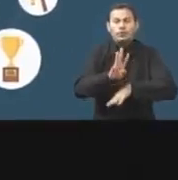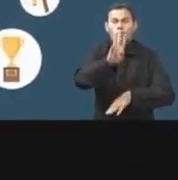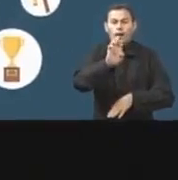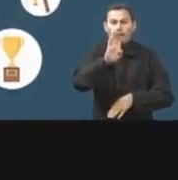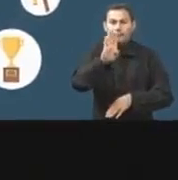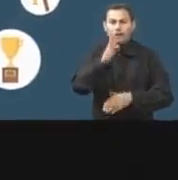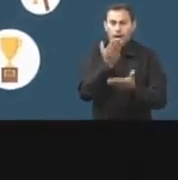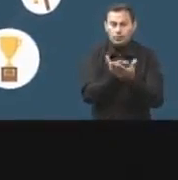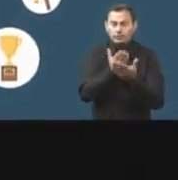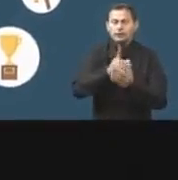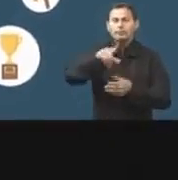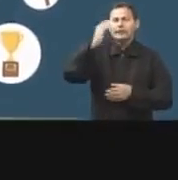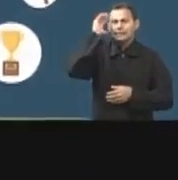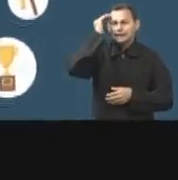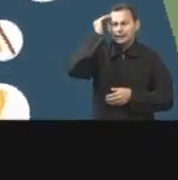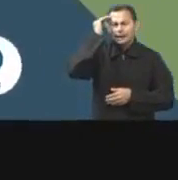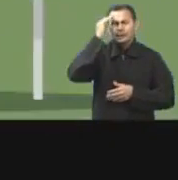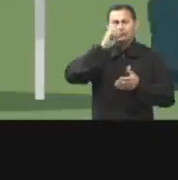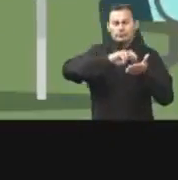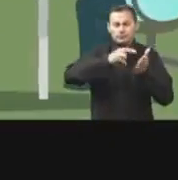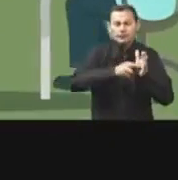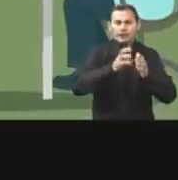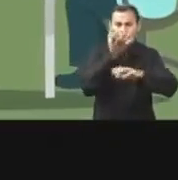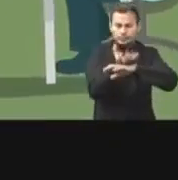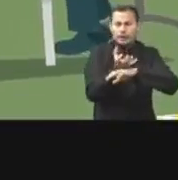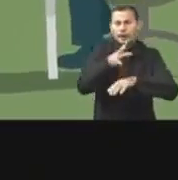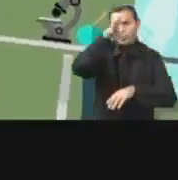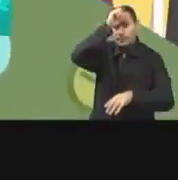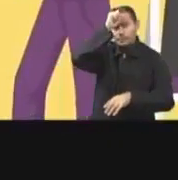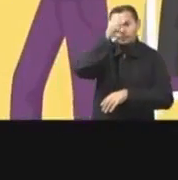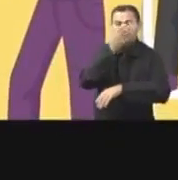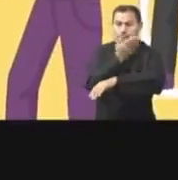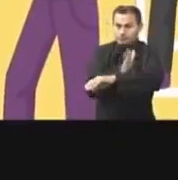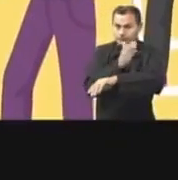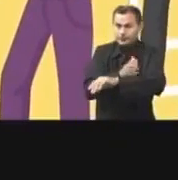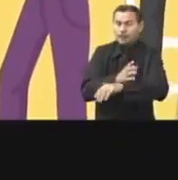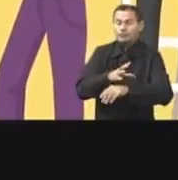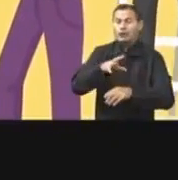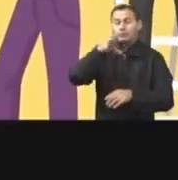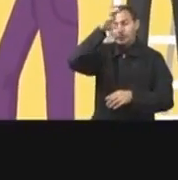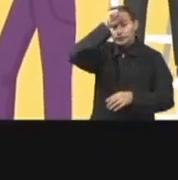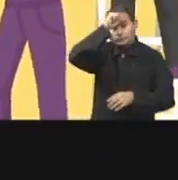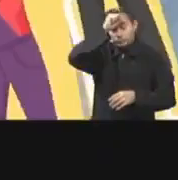depois de compreender os conceitos da disciplina, você aprendeu a aplicar os fundamentos